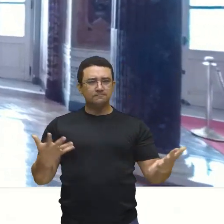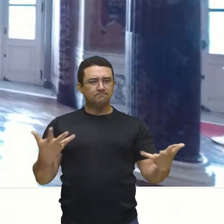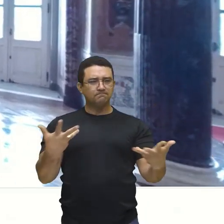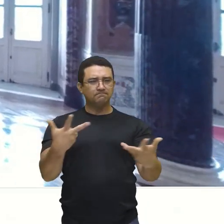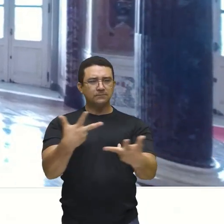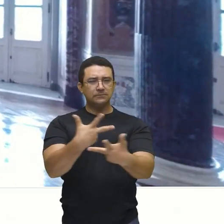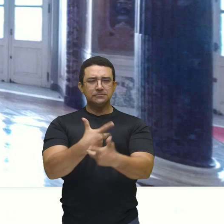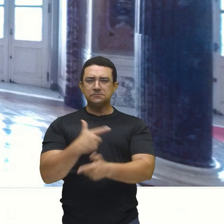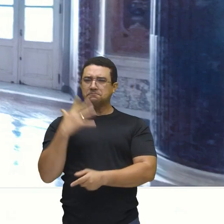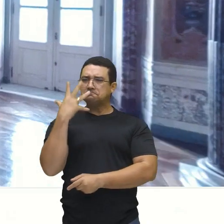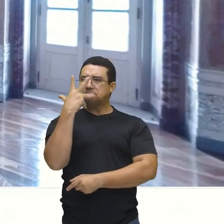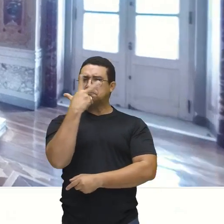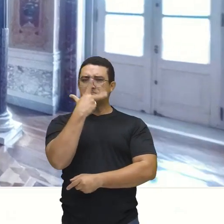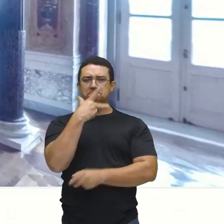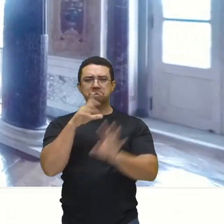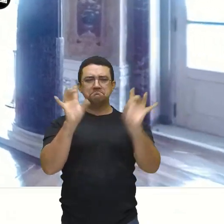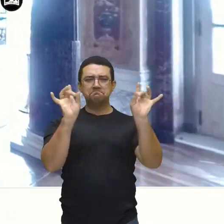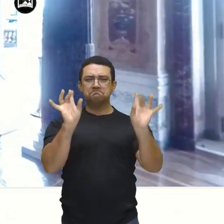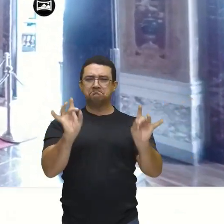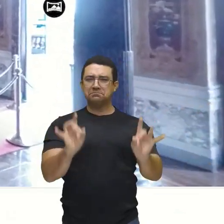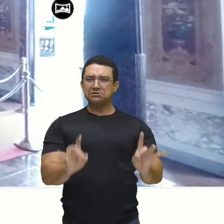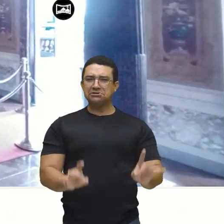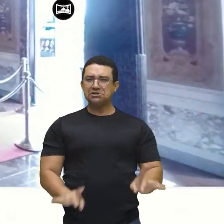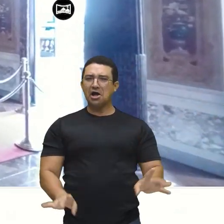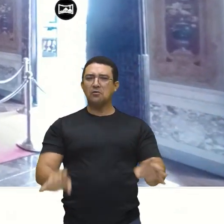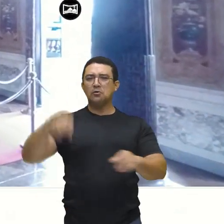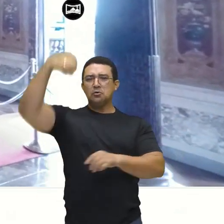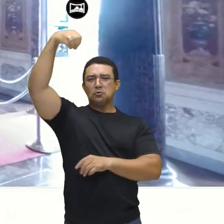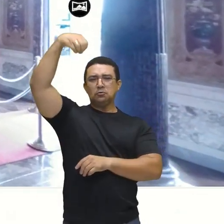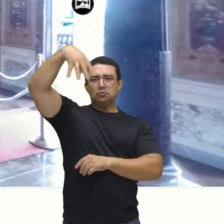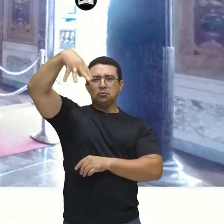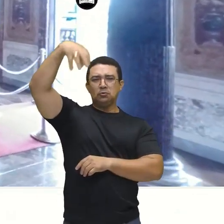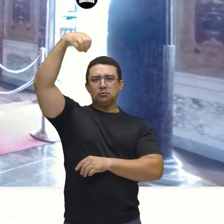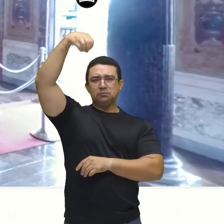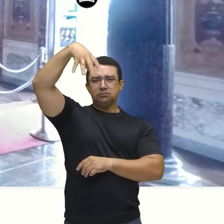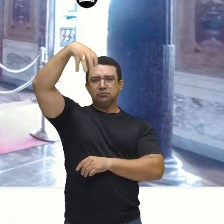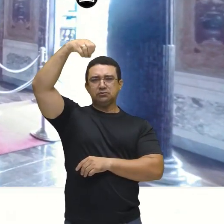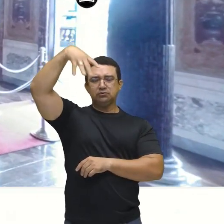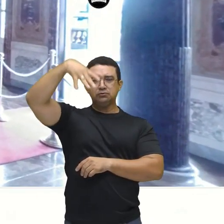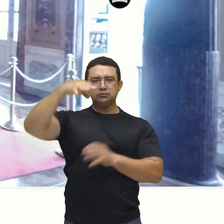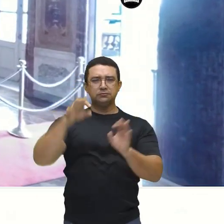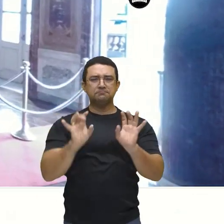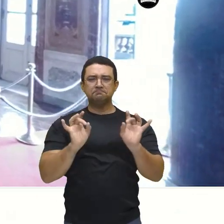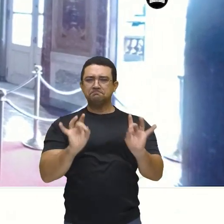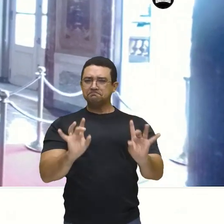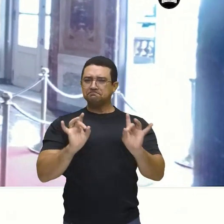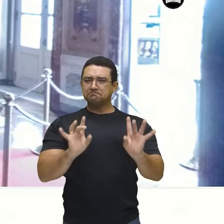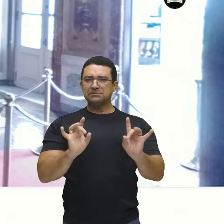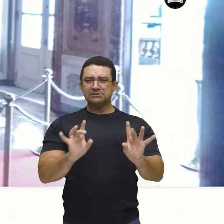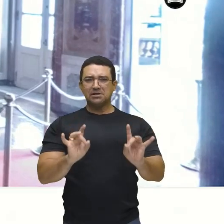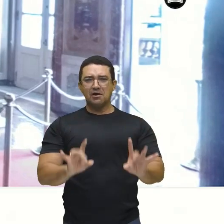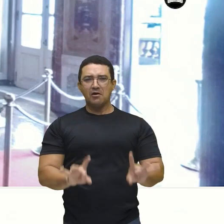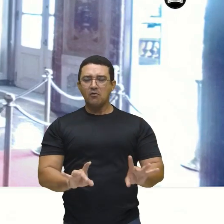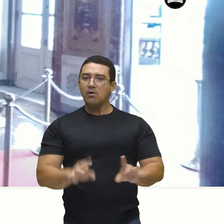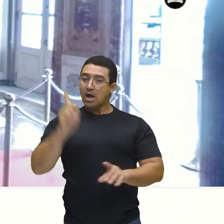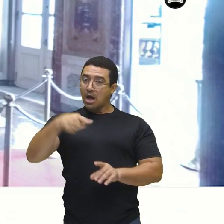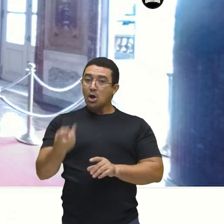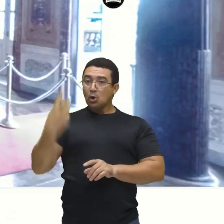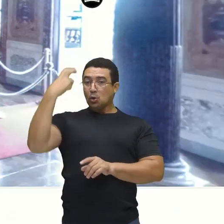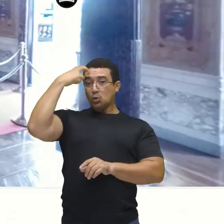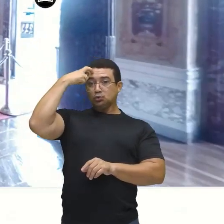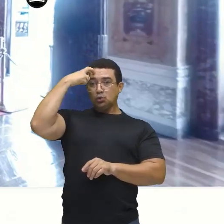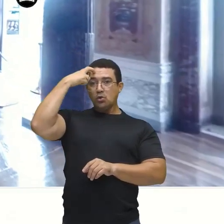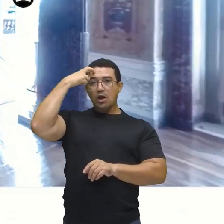salão nobre. Olha os lustres. Isso aqui, gente, é cultura